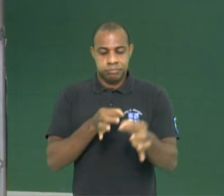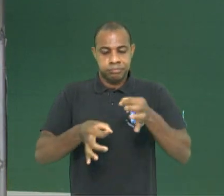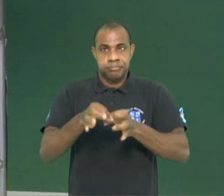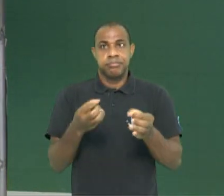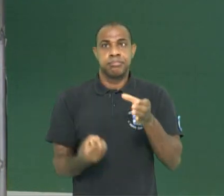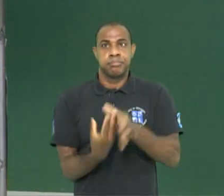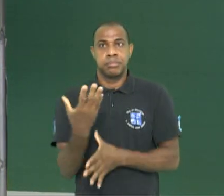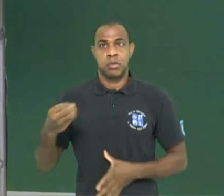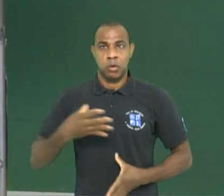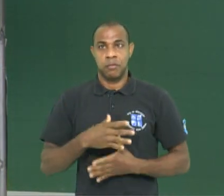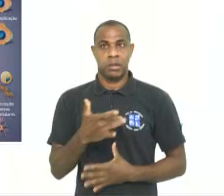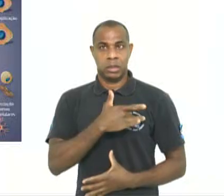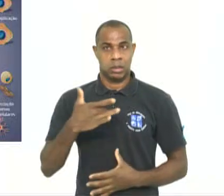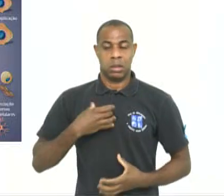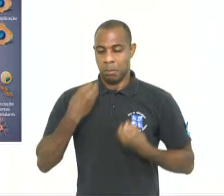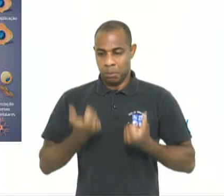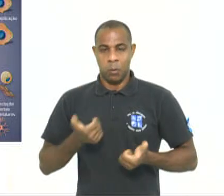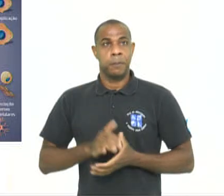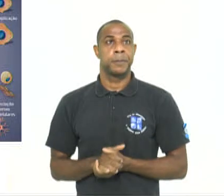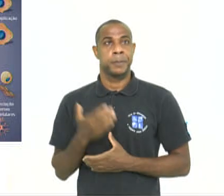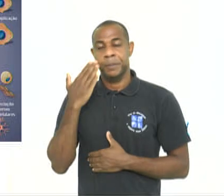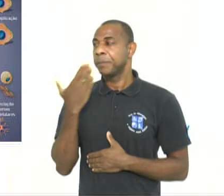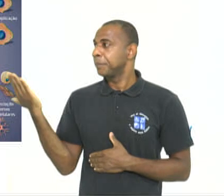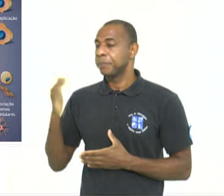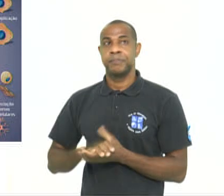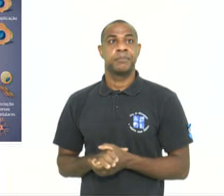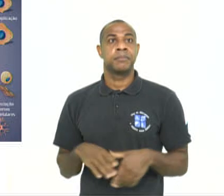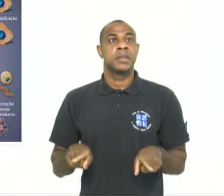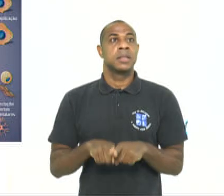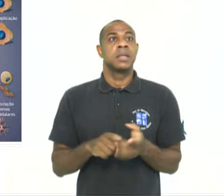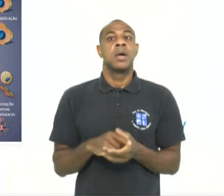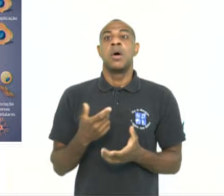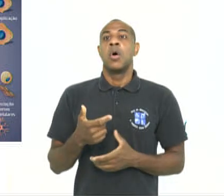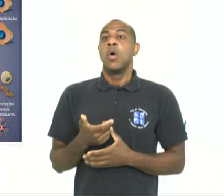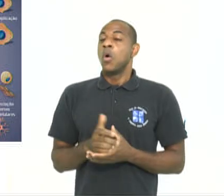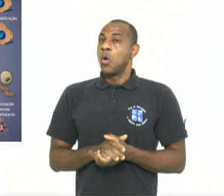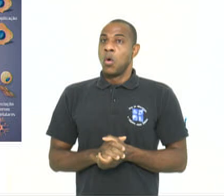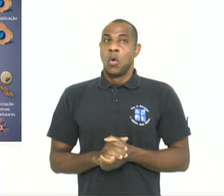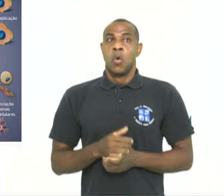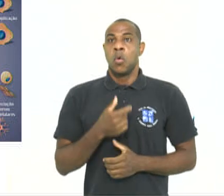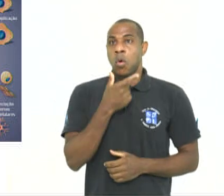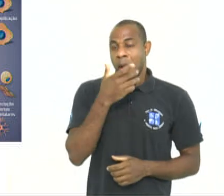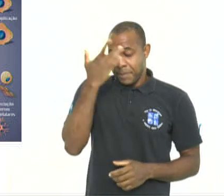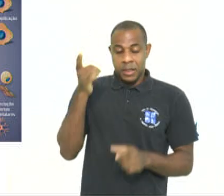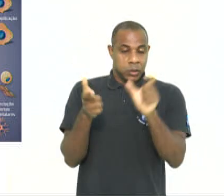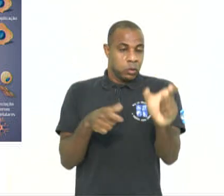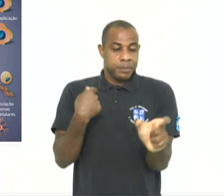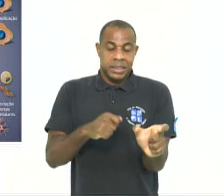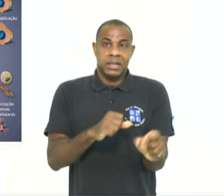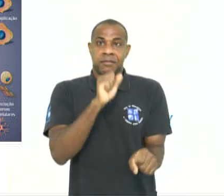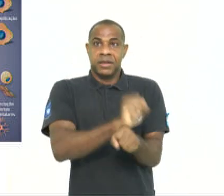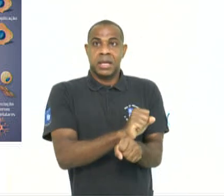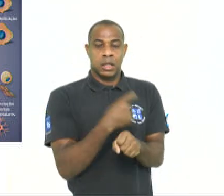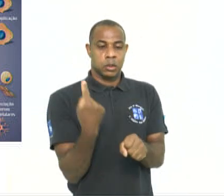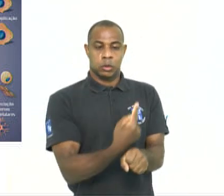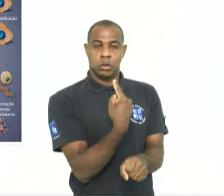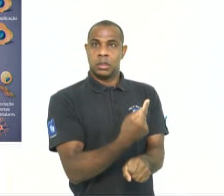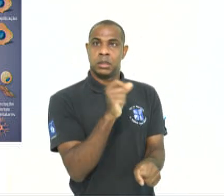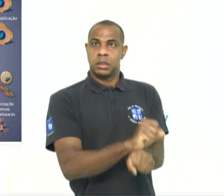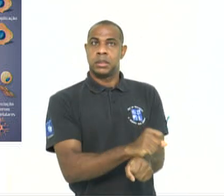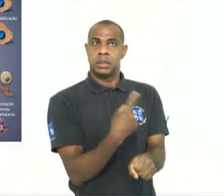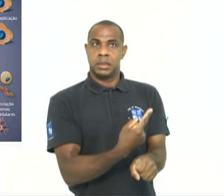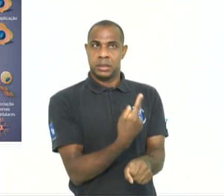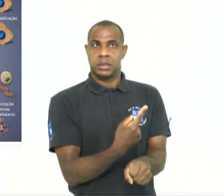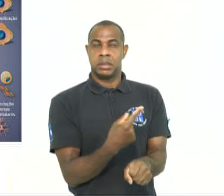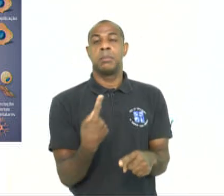Muito bem. Logo após o procedimento, o paciente tem que ficar isolado. Por quê? Porque ele fica assim sensível, suscetível, a imunidade dele